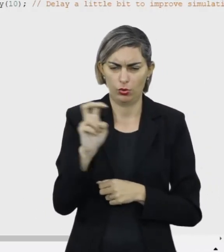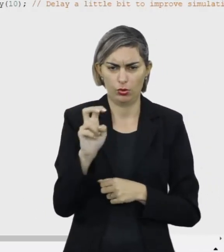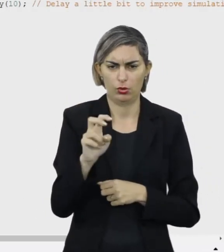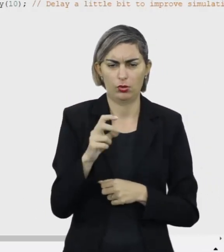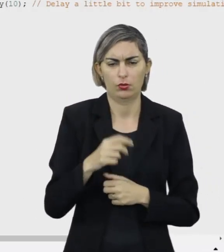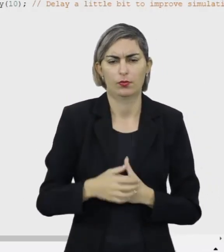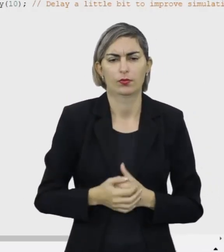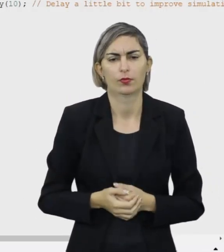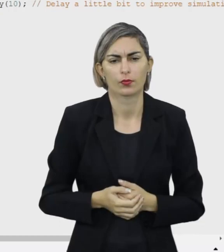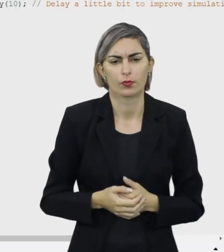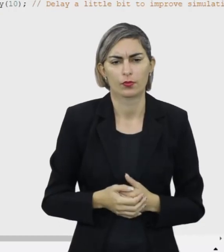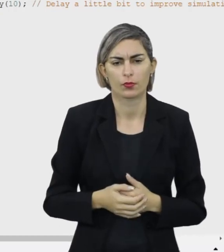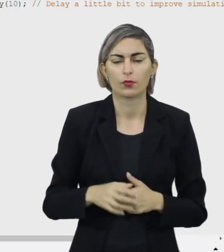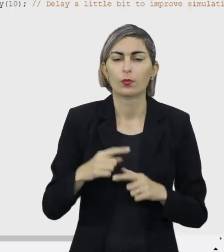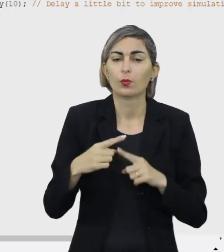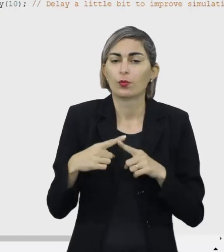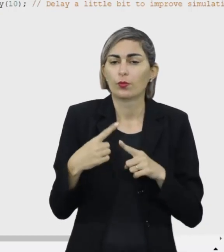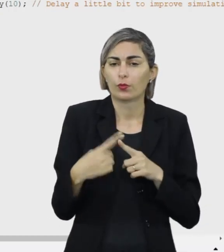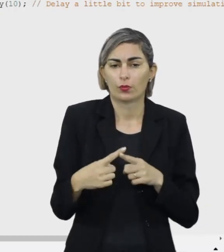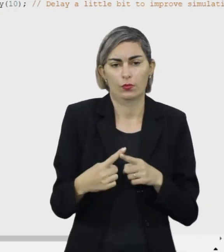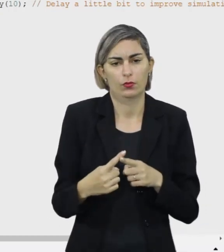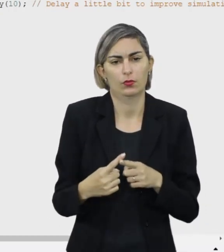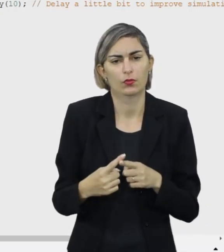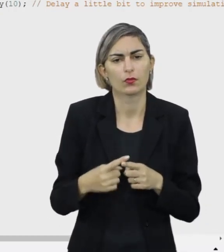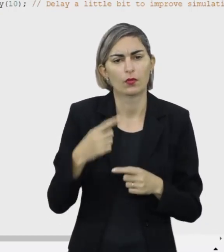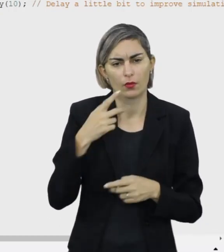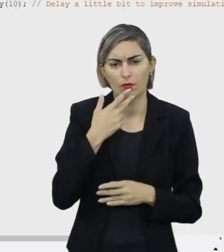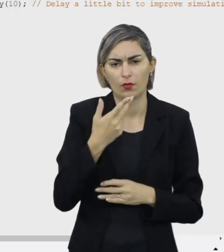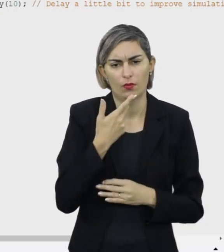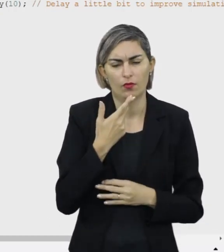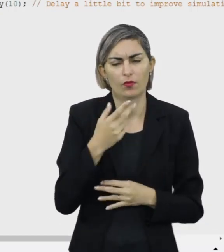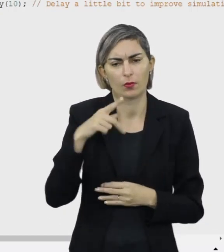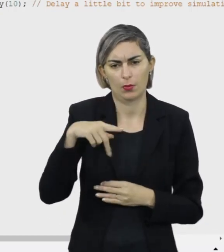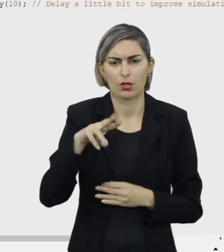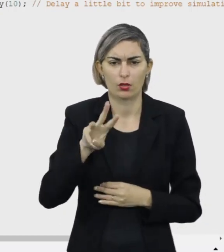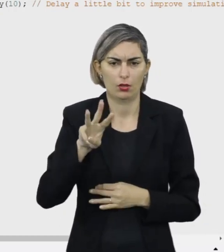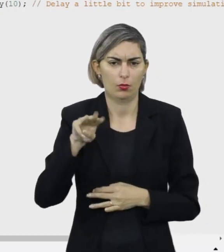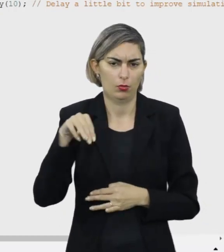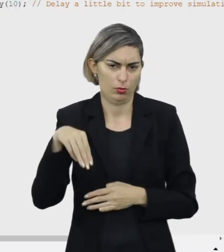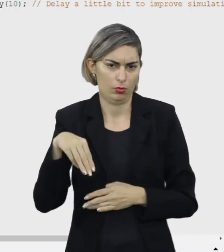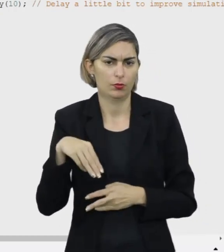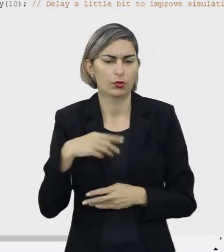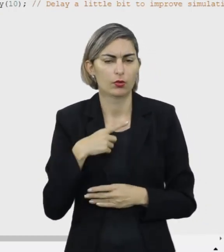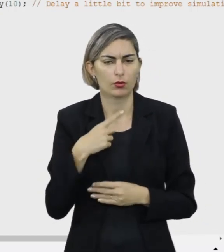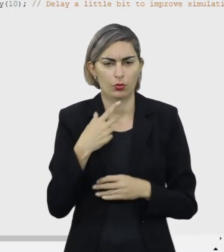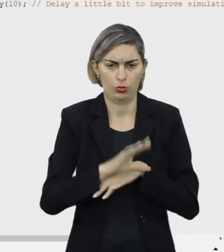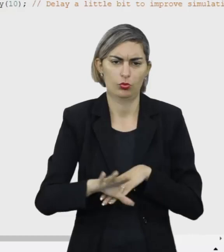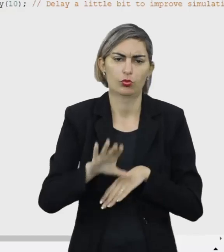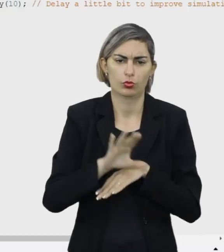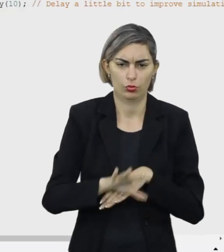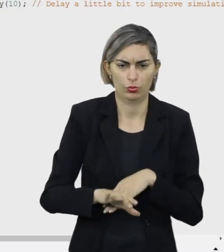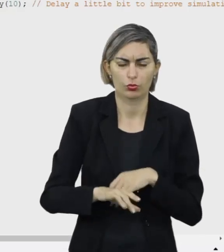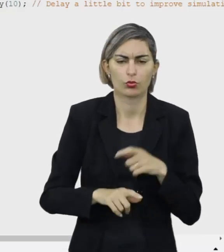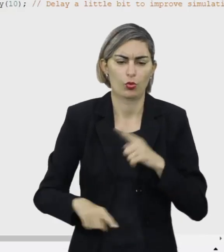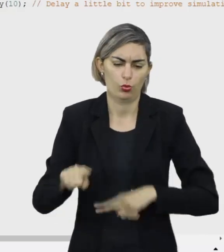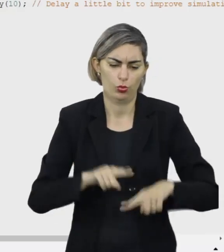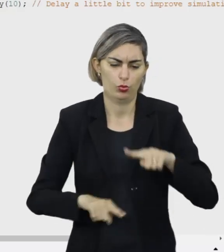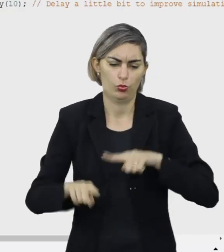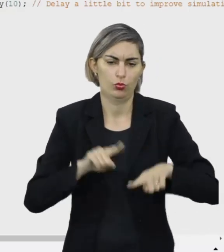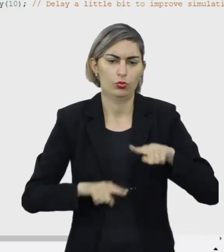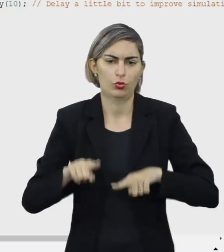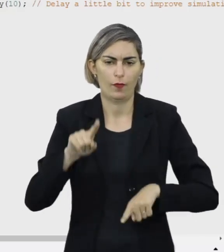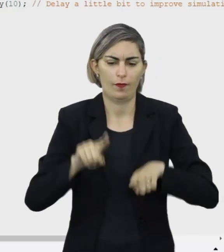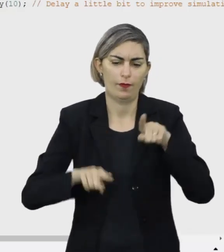ligou. Por quê? Quando a gente fala de PWM, pessoal, esse pulso, a gente vai controlar ele